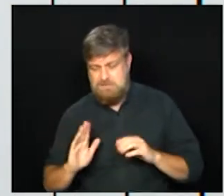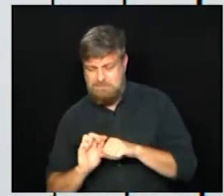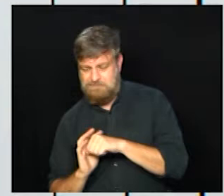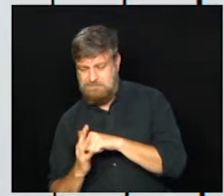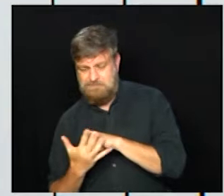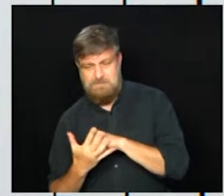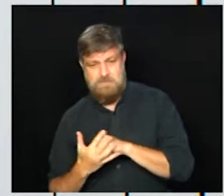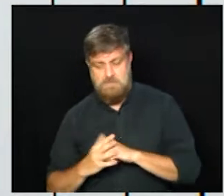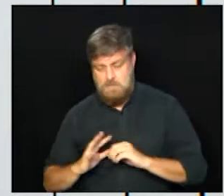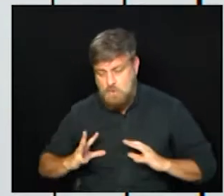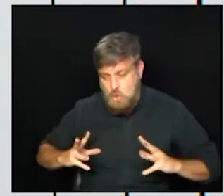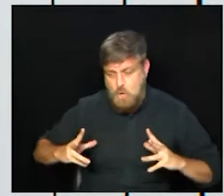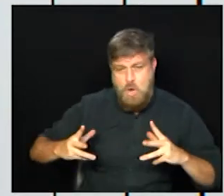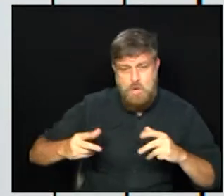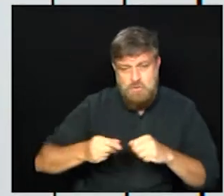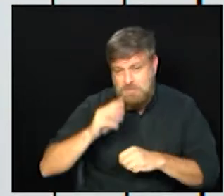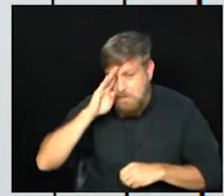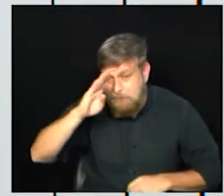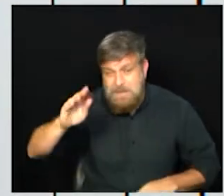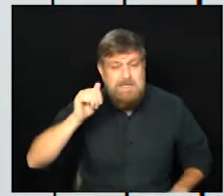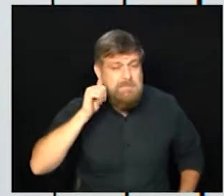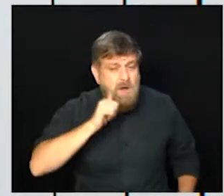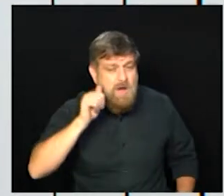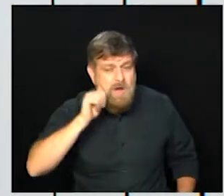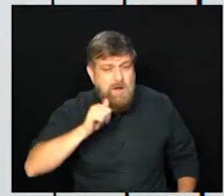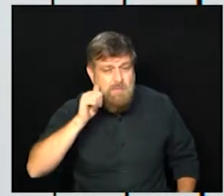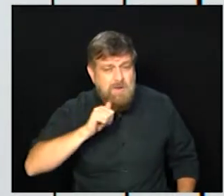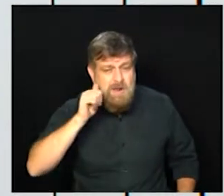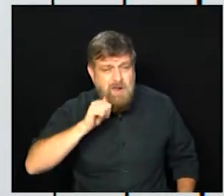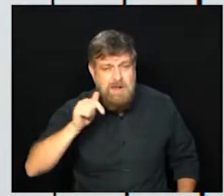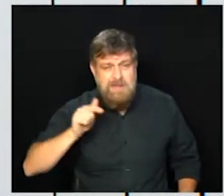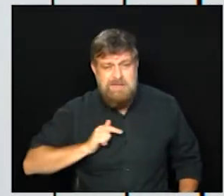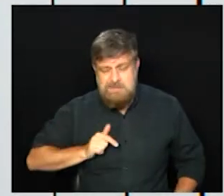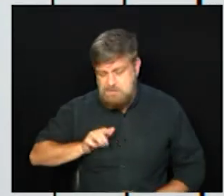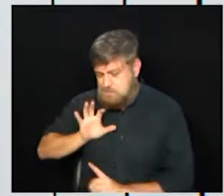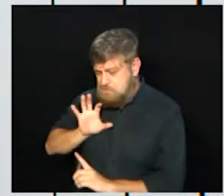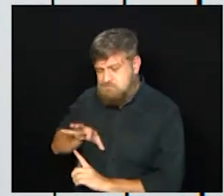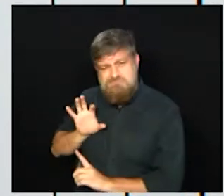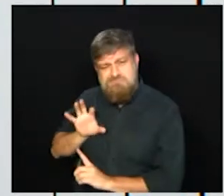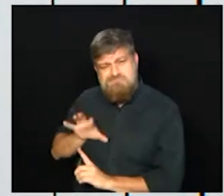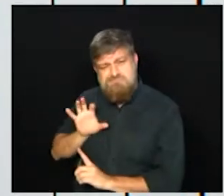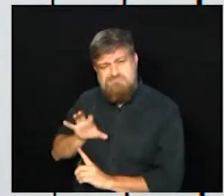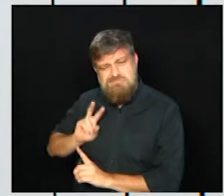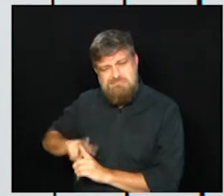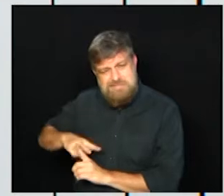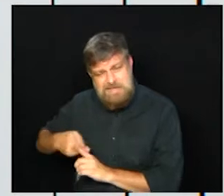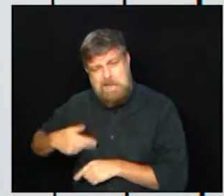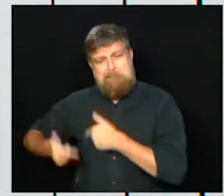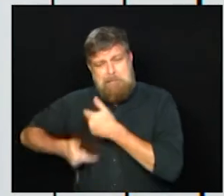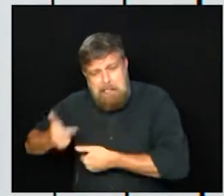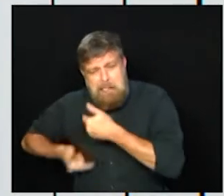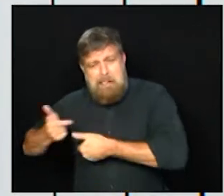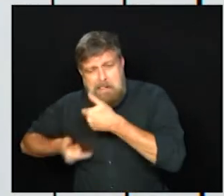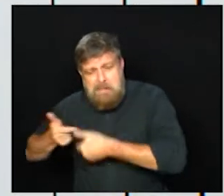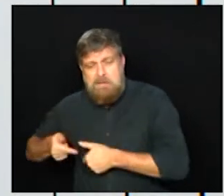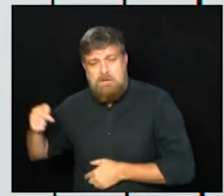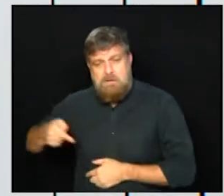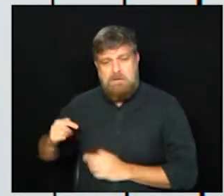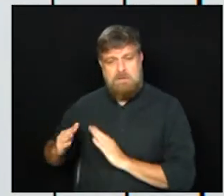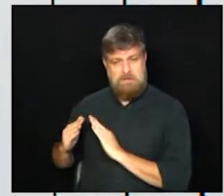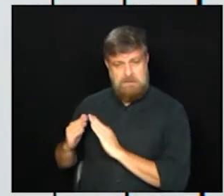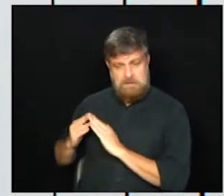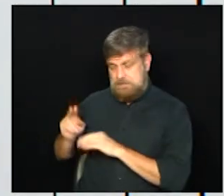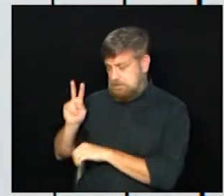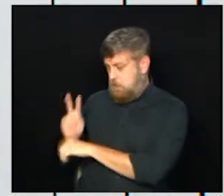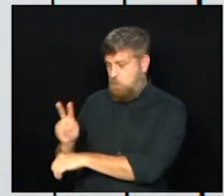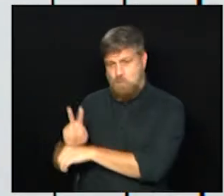questão para todo mundo, em especial para as mulheres, que acabaram sendo sobrecarregadas com o dia a dia, que aí elas são responsáveis pelo